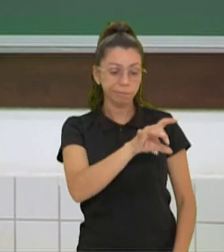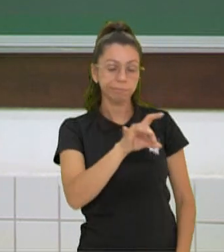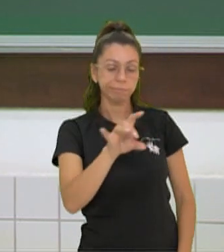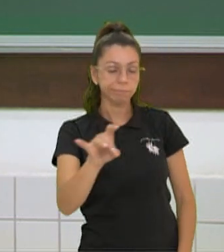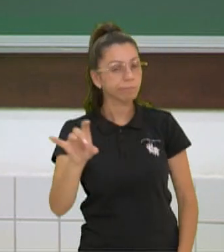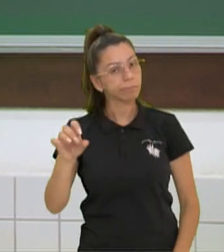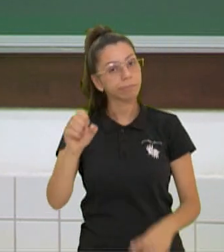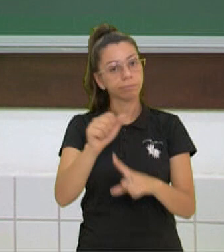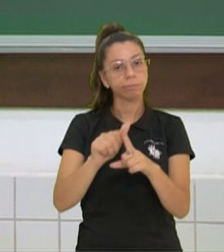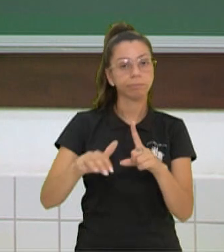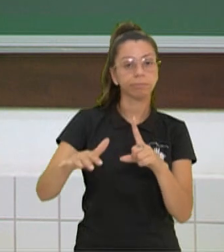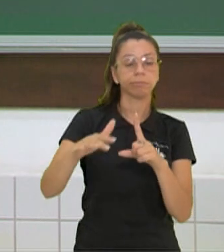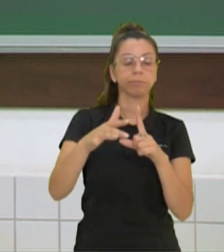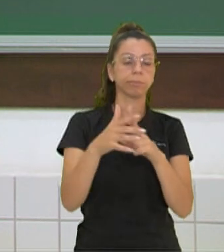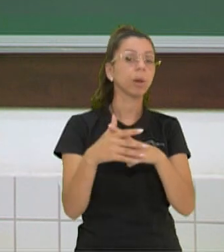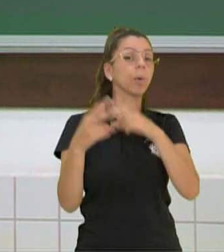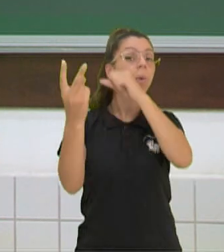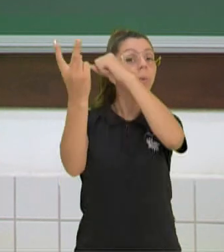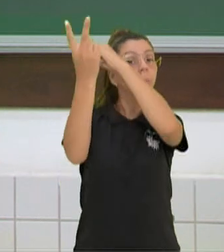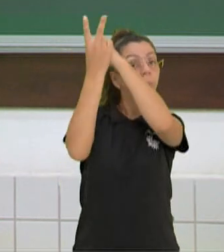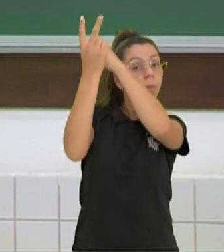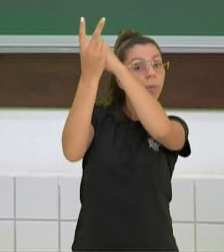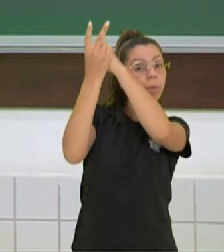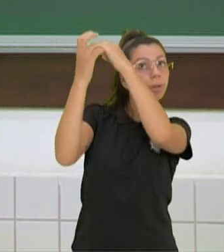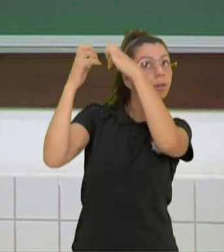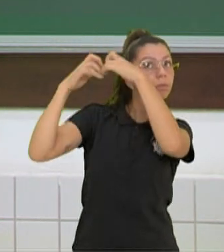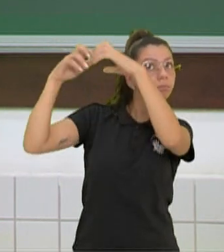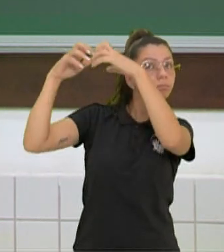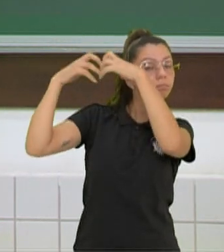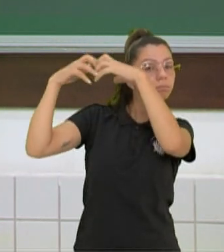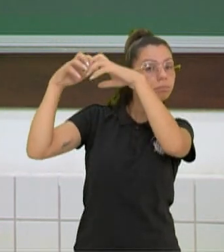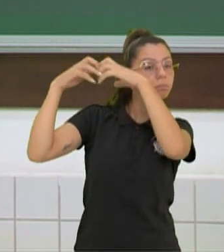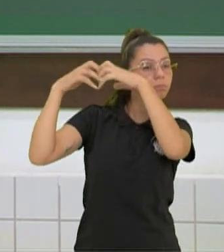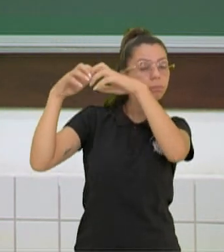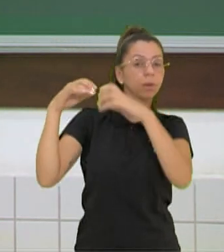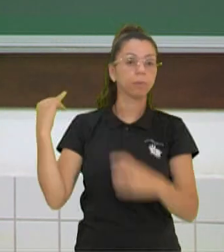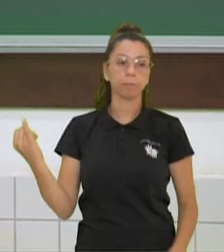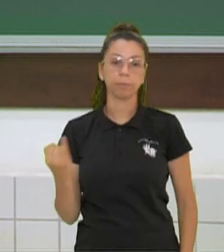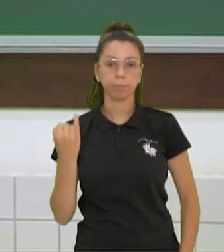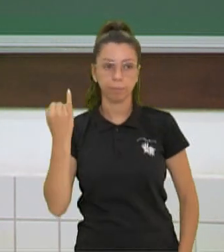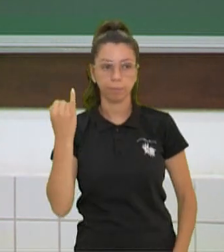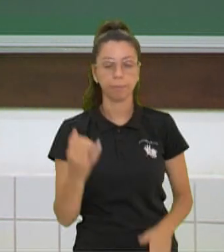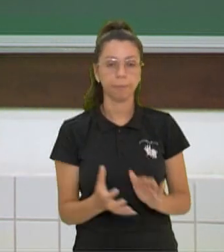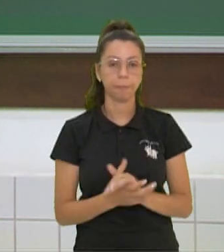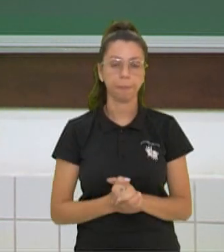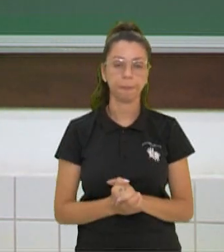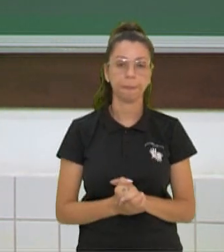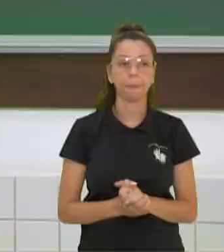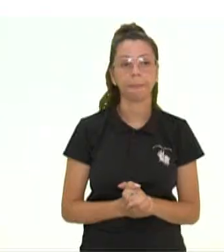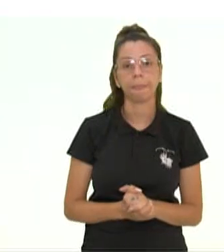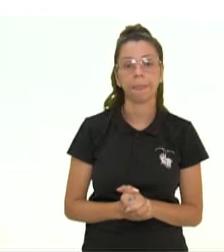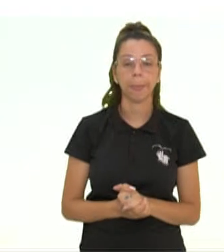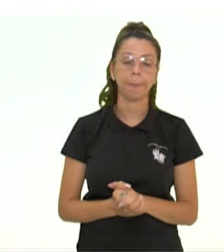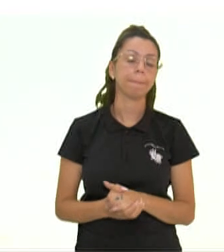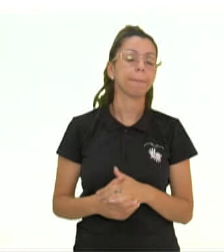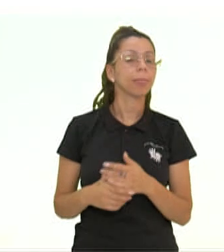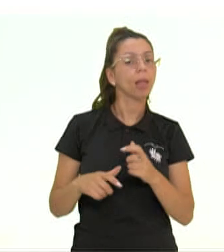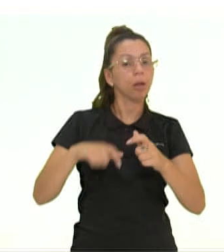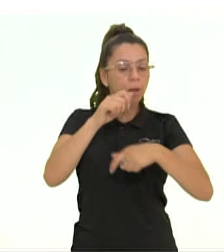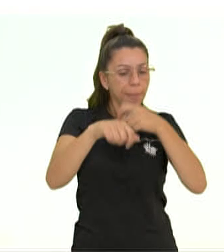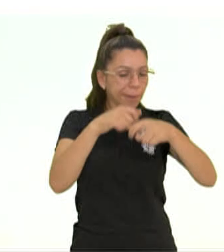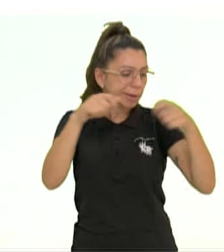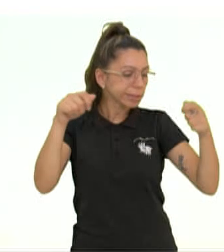da sociedade. Então, proteger os pensamentos e espíritos, muito importante. E cada forma de amarração vai ter